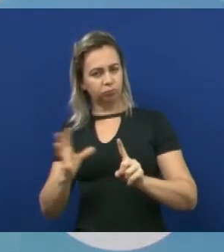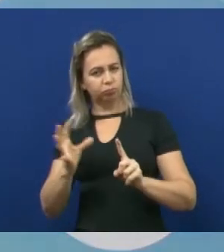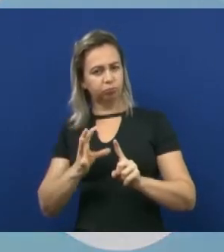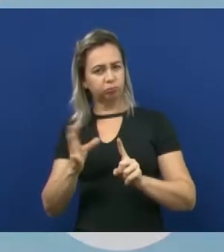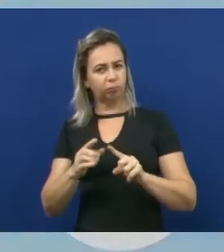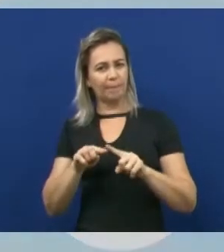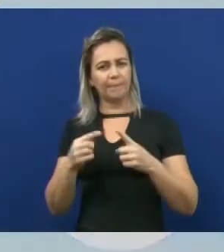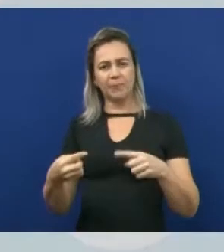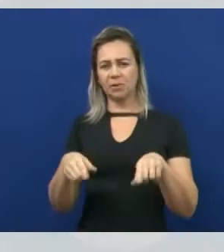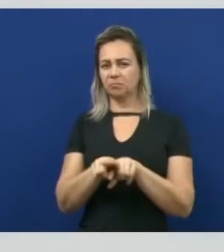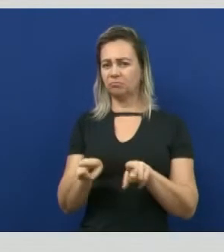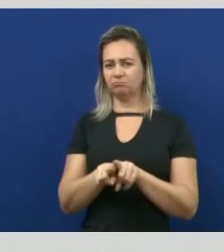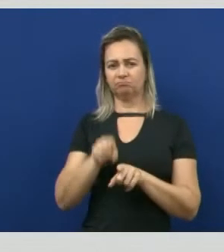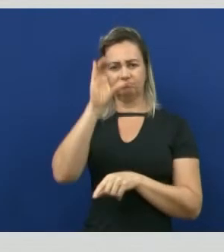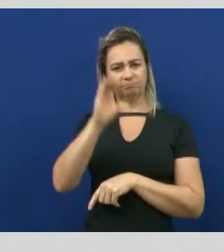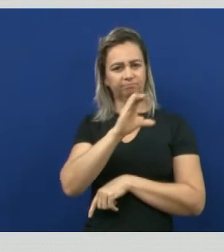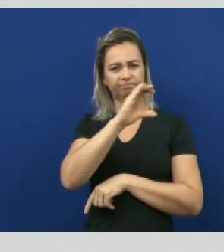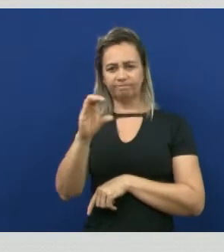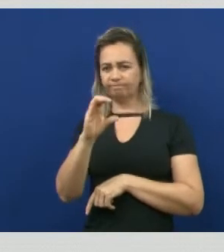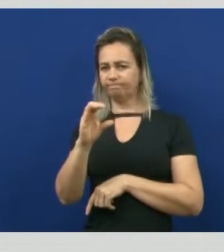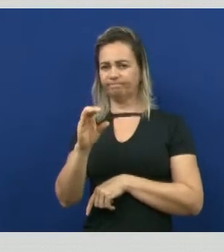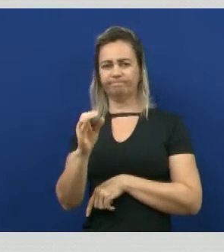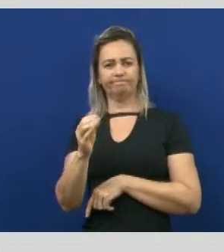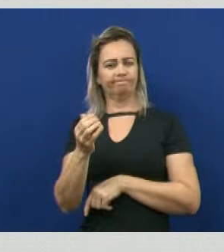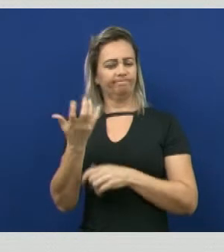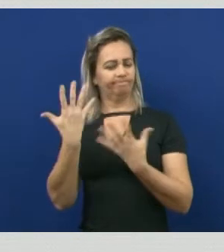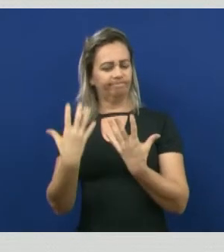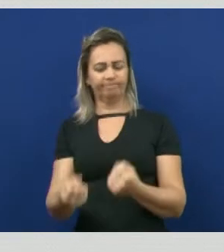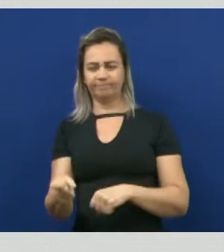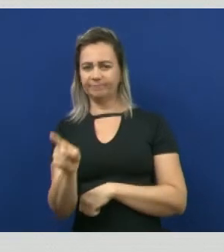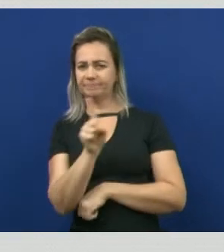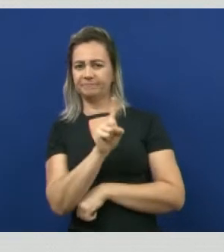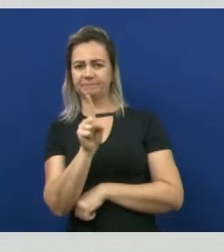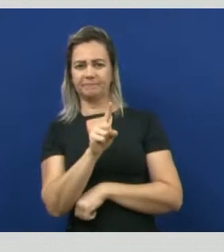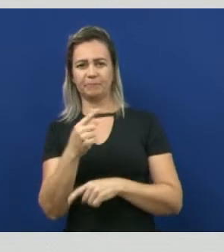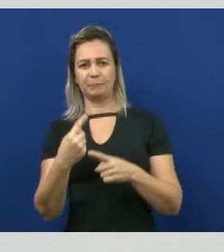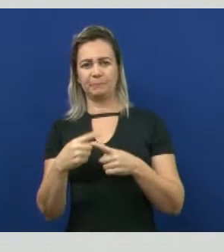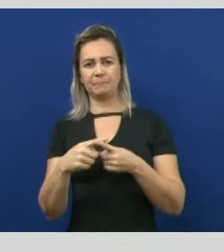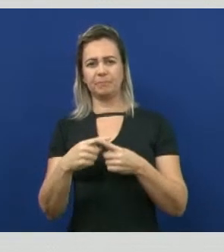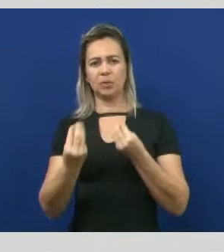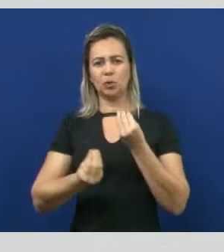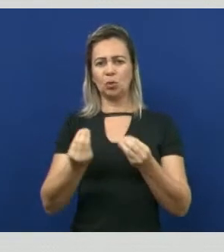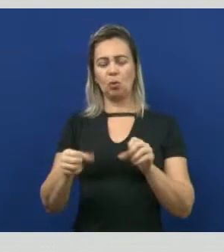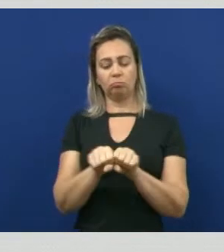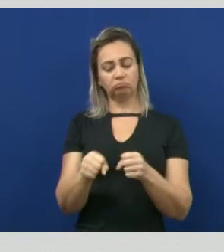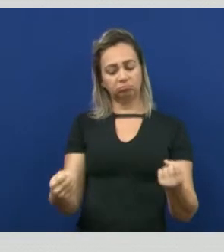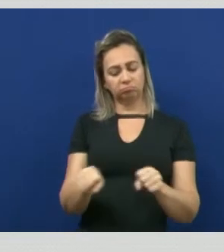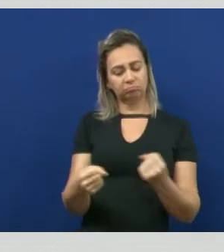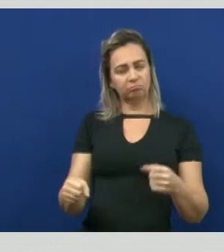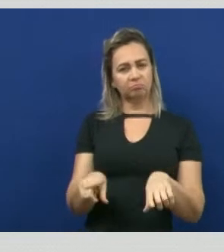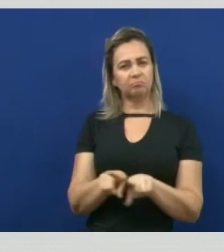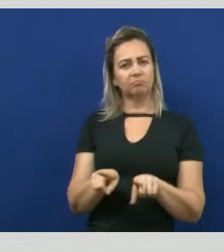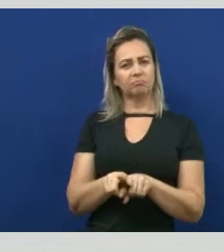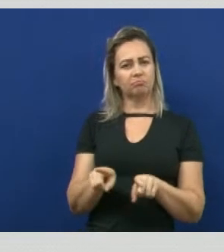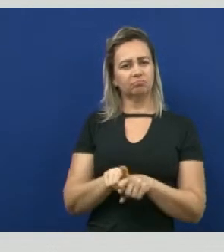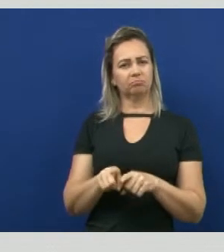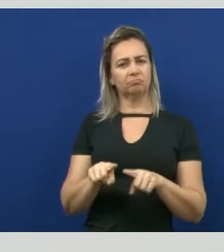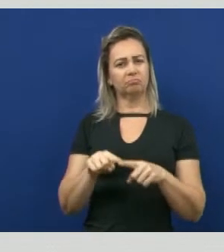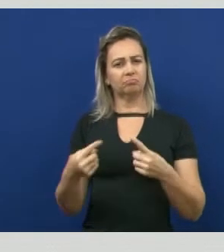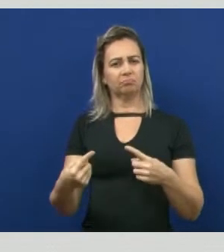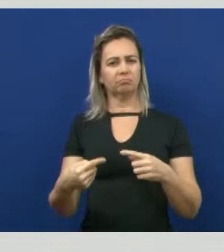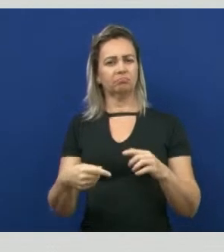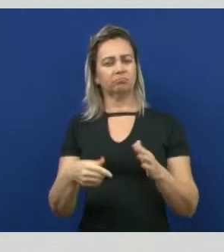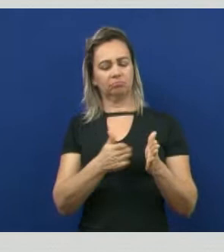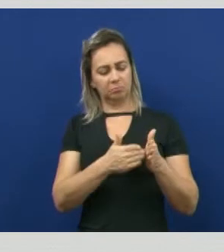não permitia que isso acontecesse. A igreja não poderia ser contestada, certo? Então, esse momento, nós temos uma ruptura muito